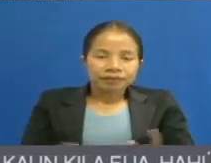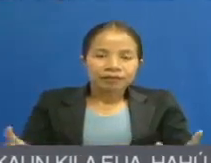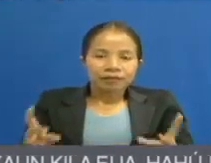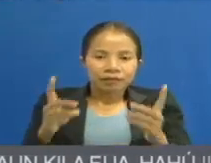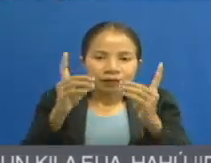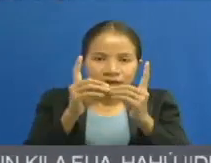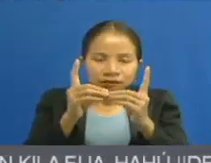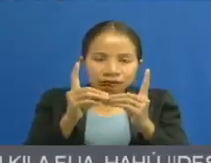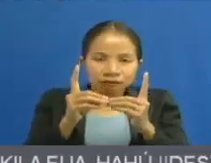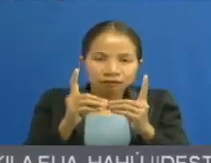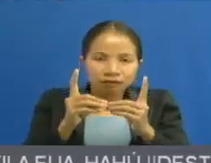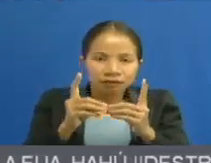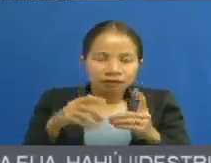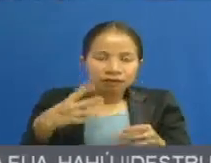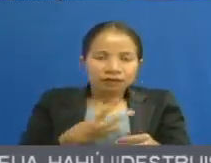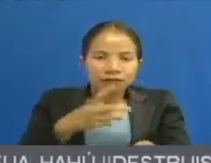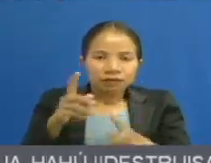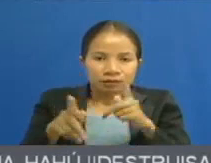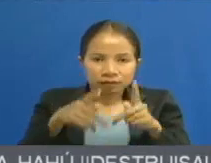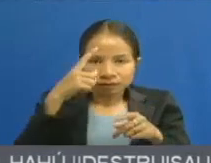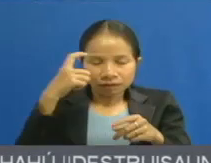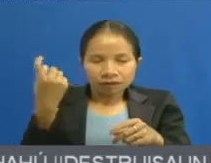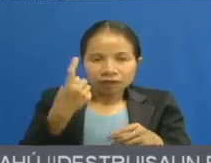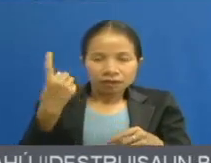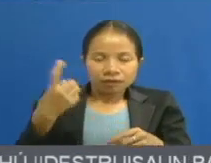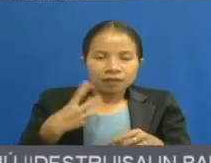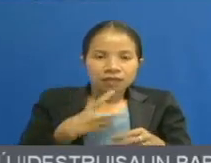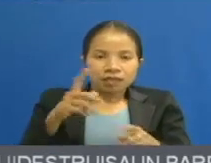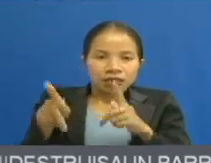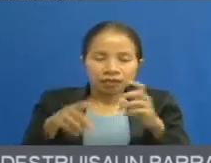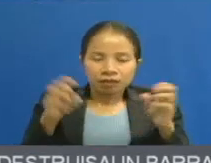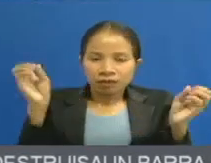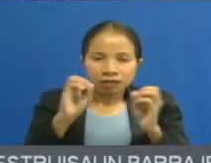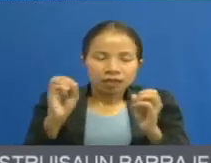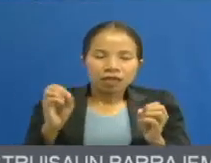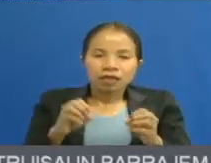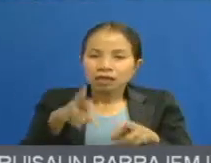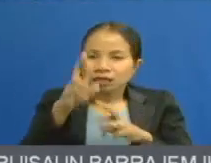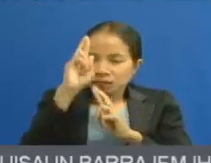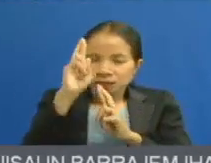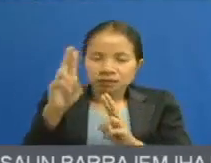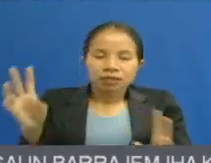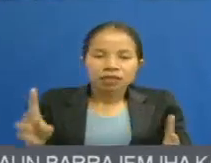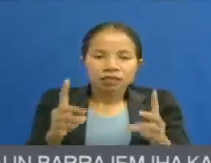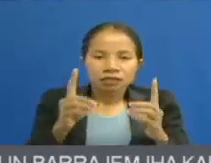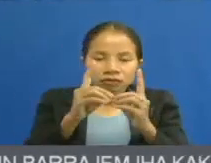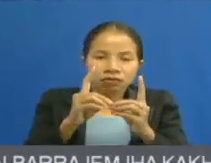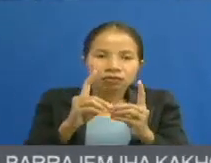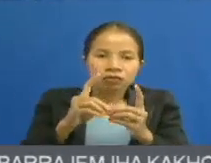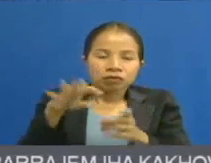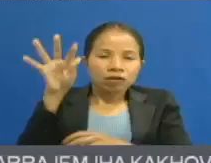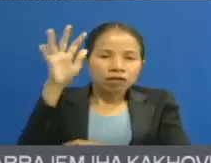Hasoru Itaema, estamos da lavara Itaema, mas la falta respeita a soro